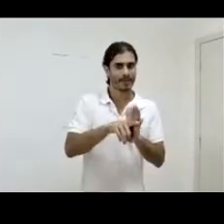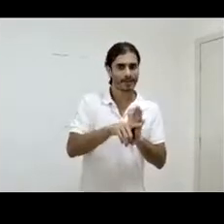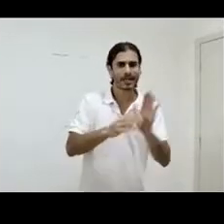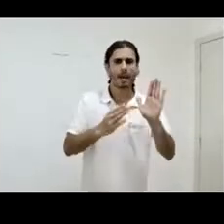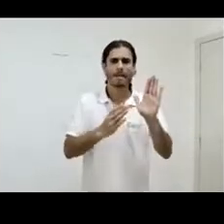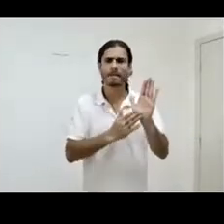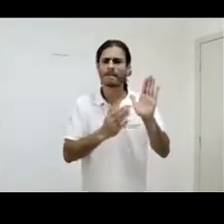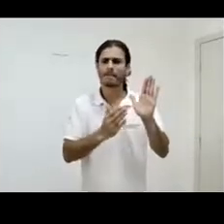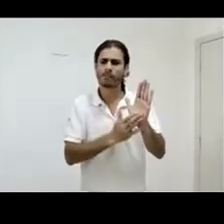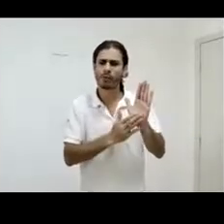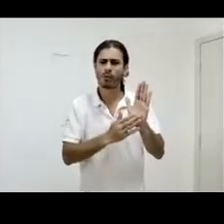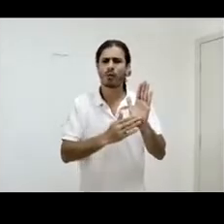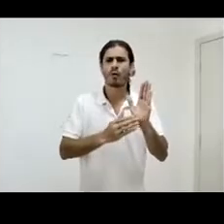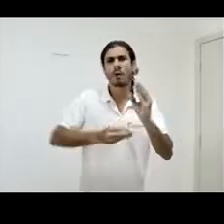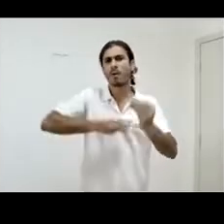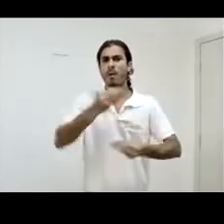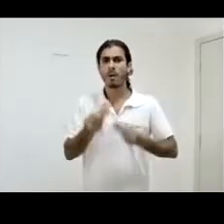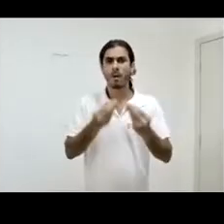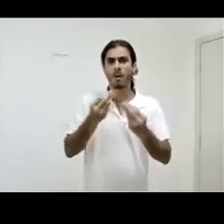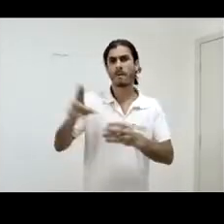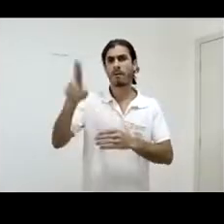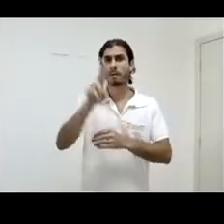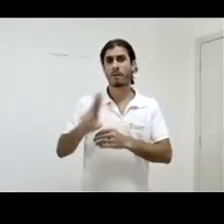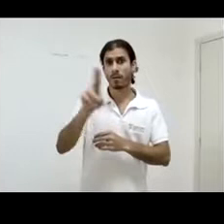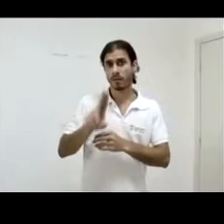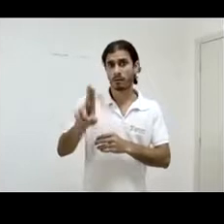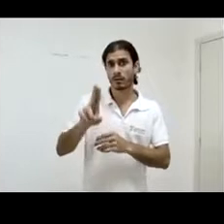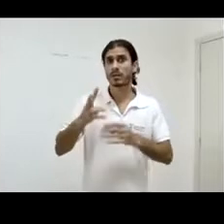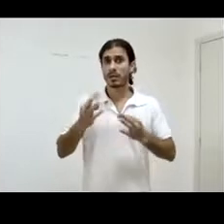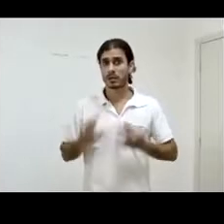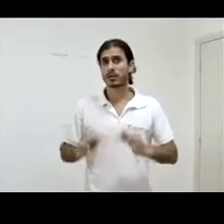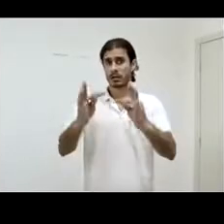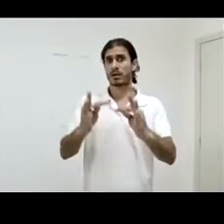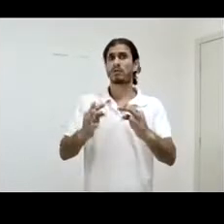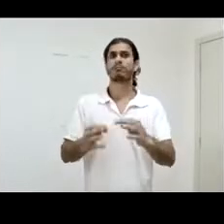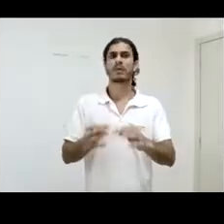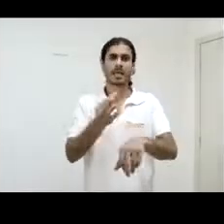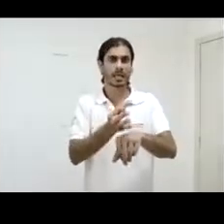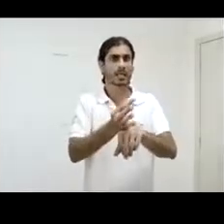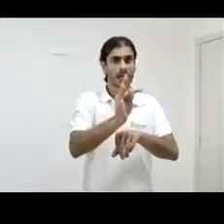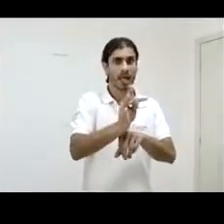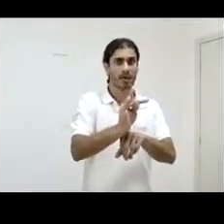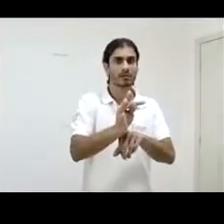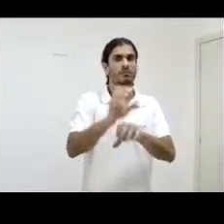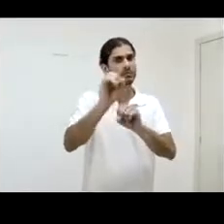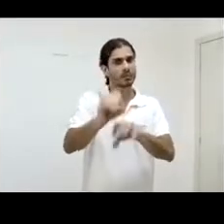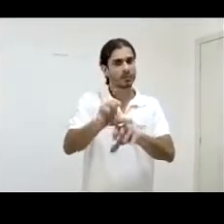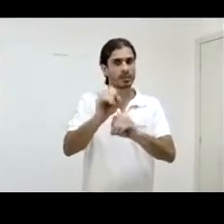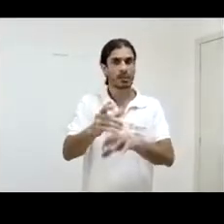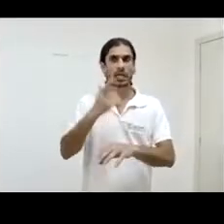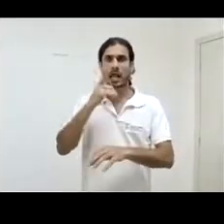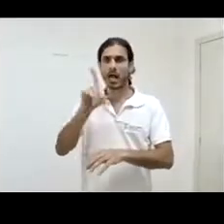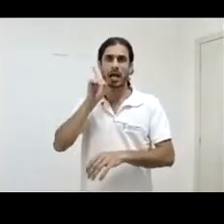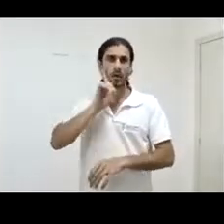Duolingo pode ser uma estratégia de ensino da língua estrangeira, um ensino técnico integrado ao médio, e a partir